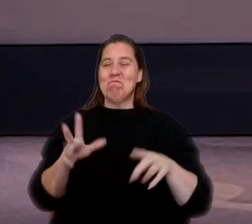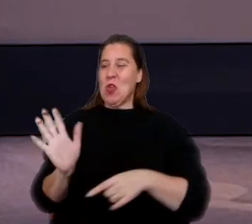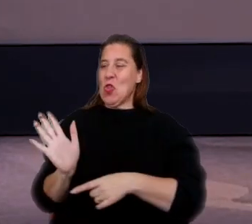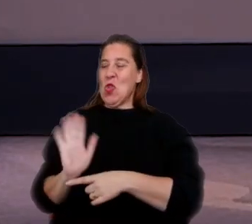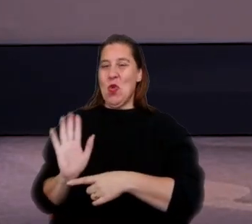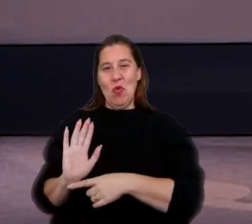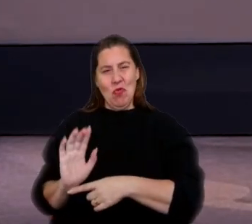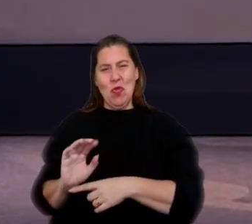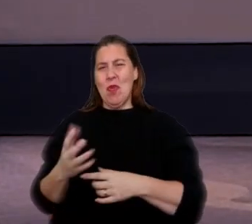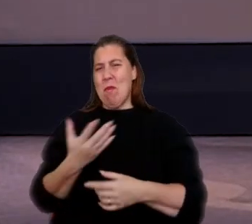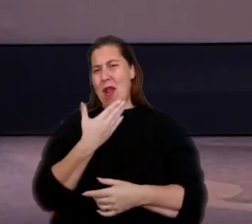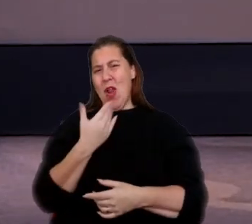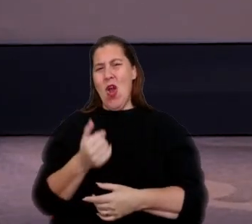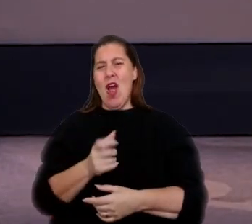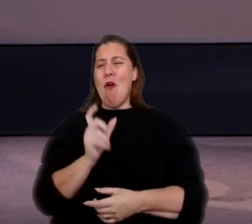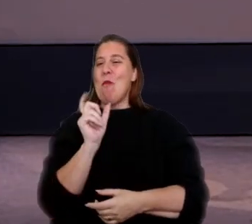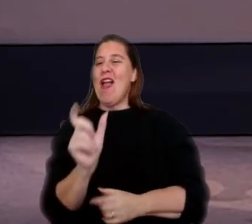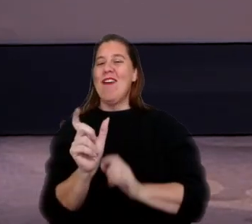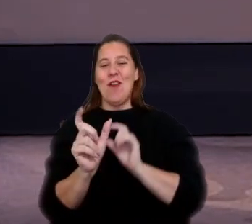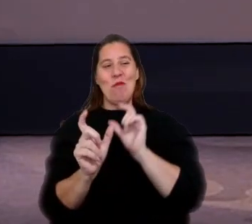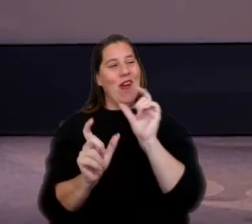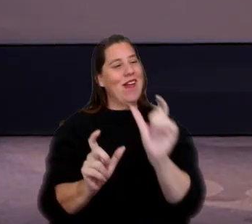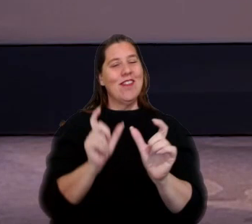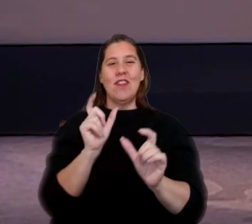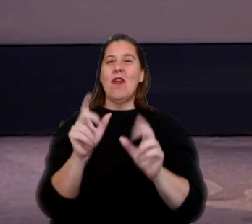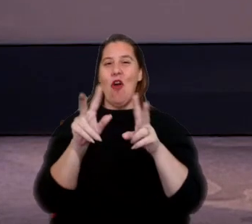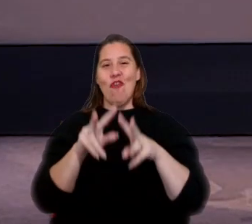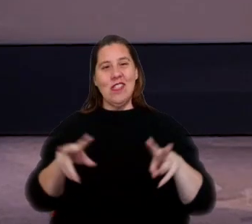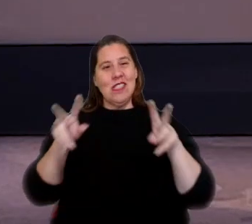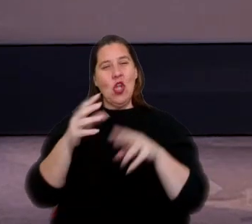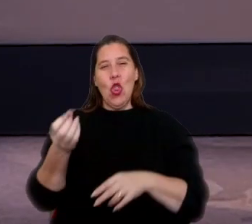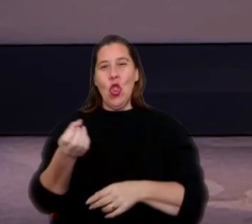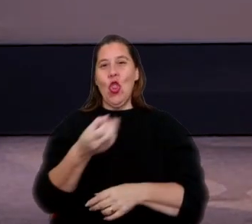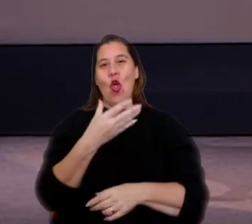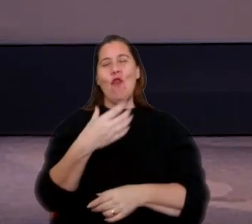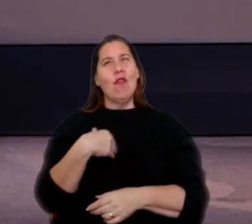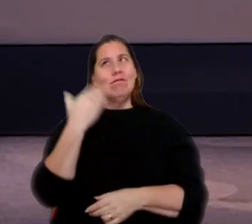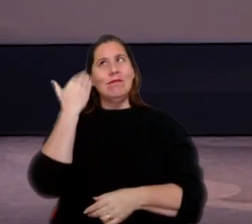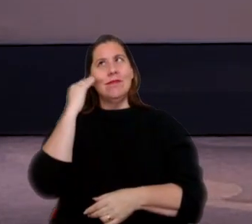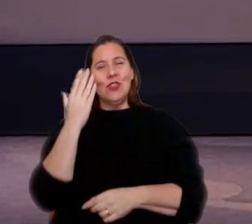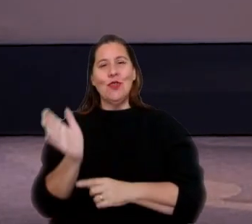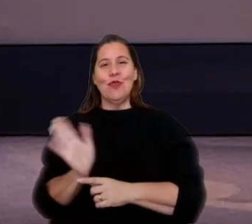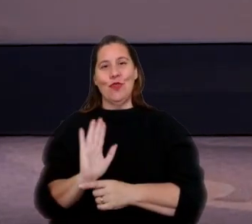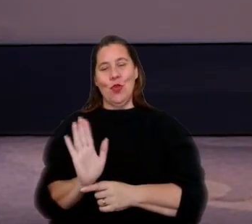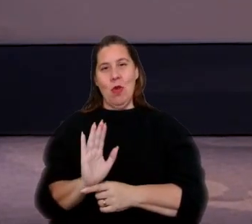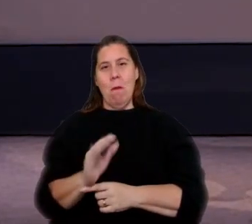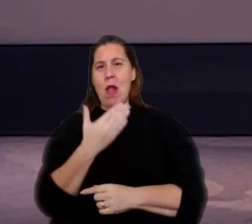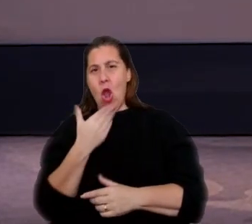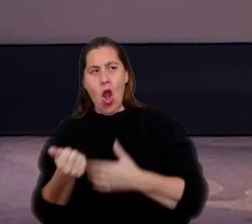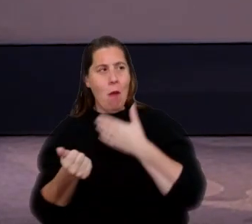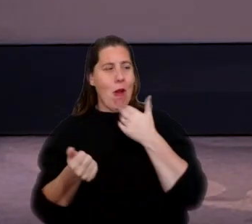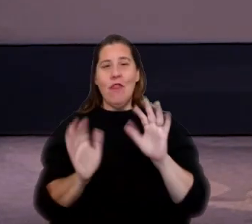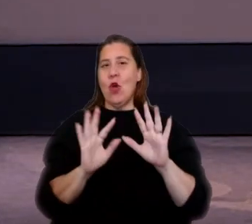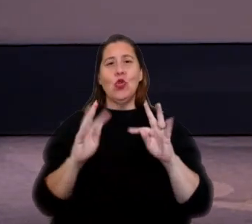muito enriquecida, cada fala, cada colocação traz uma nova visão, mais uma camada de sentido para o filme,